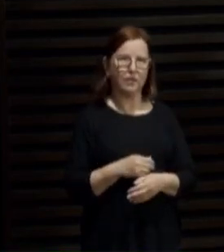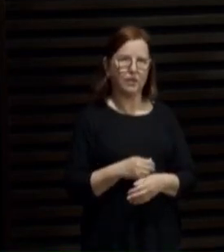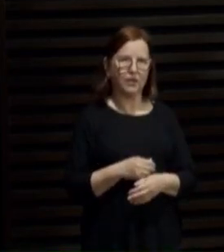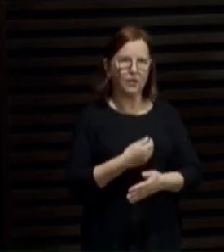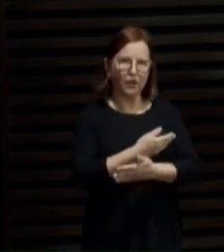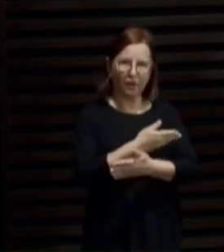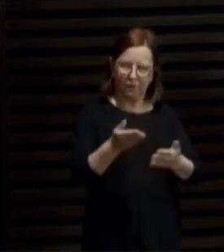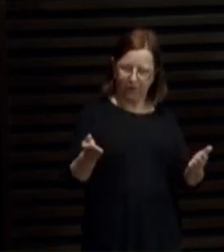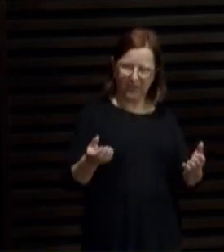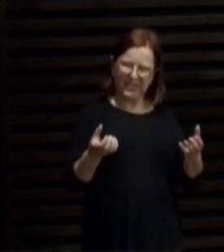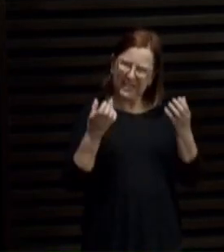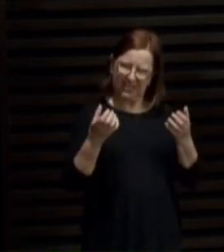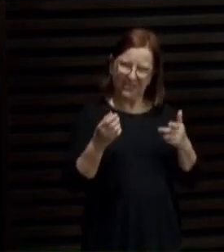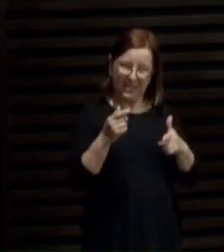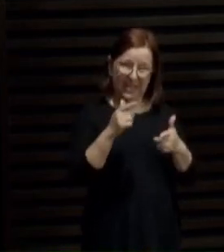desse troço aqui?